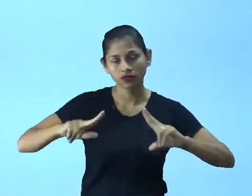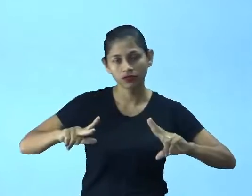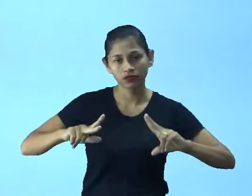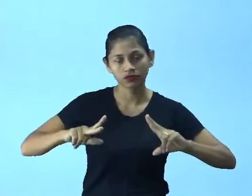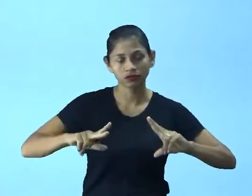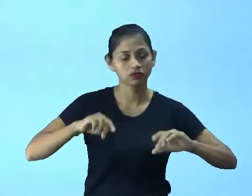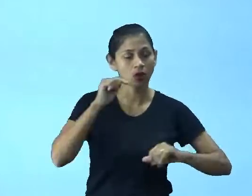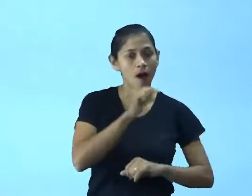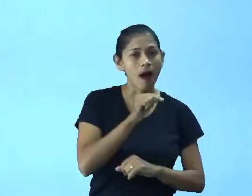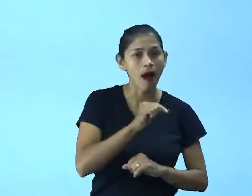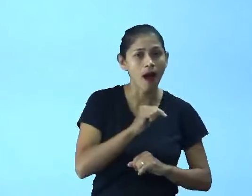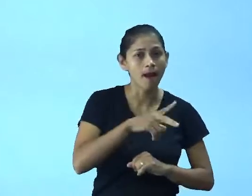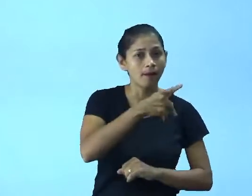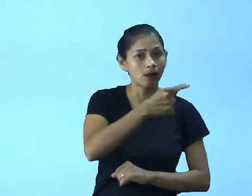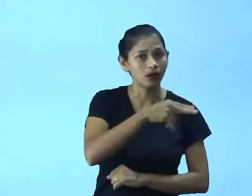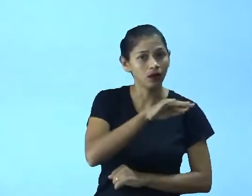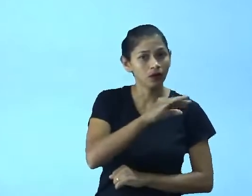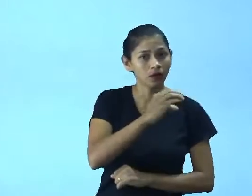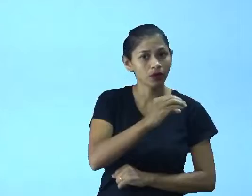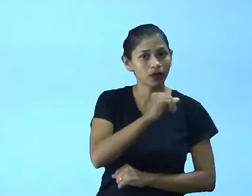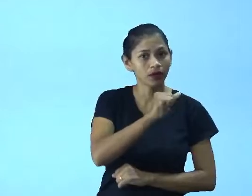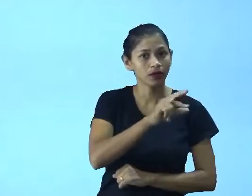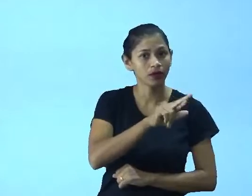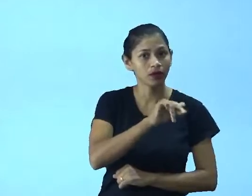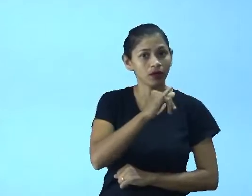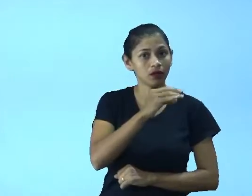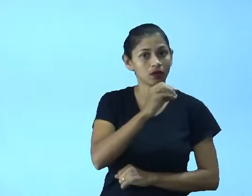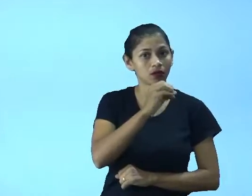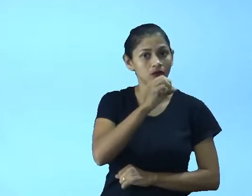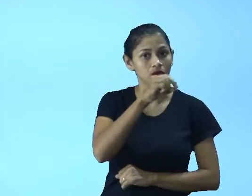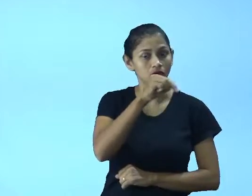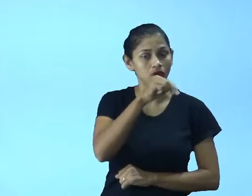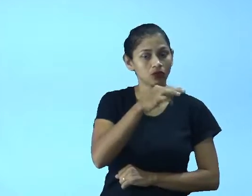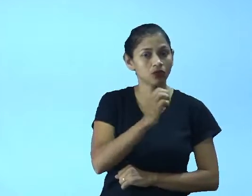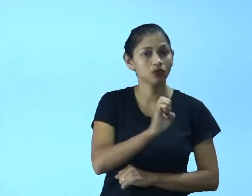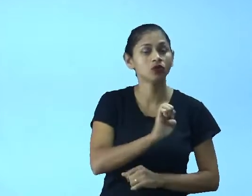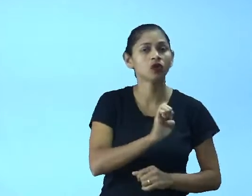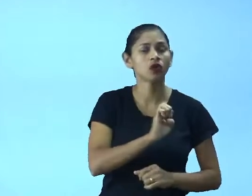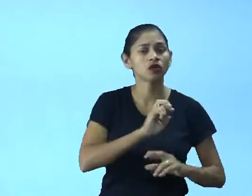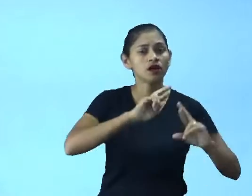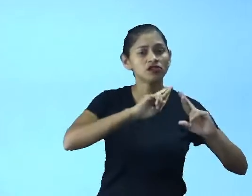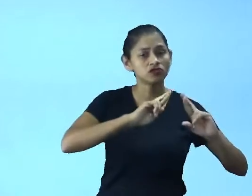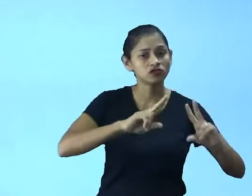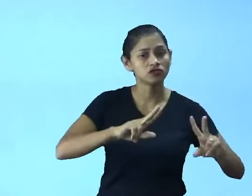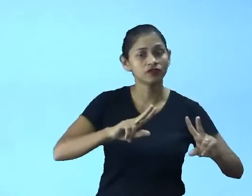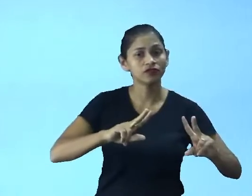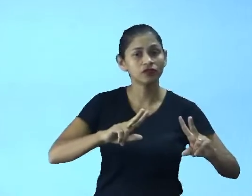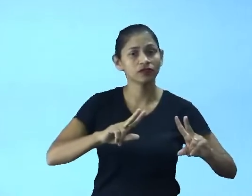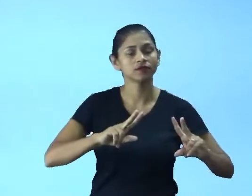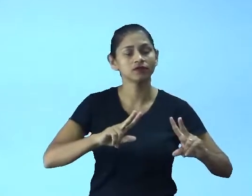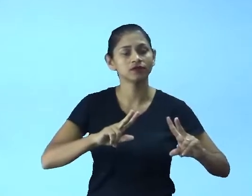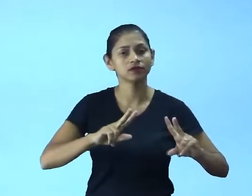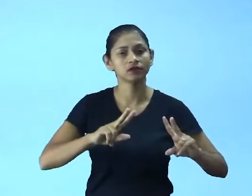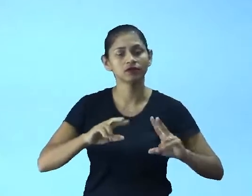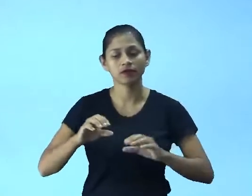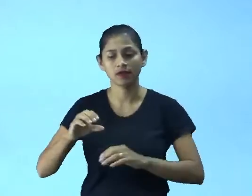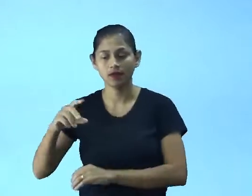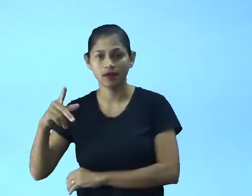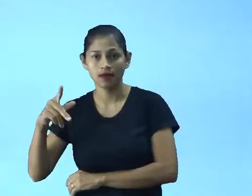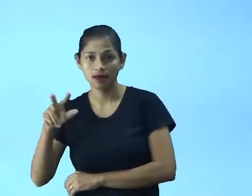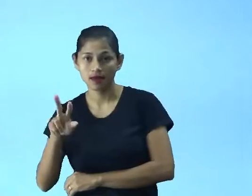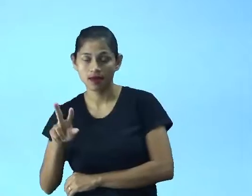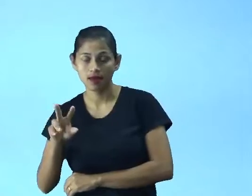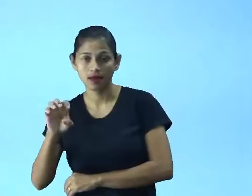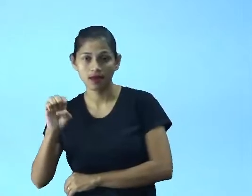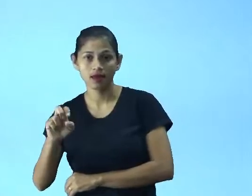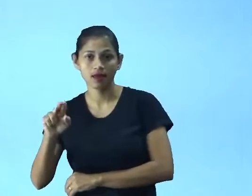entre célula procarionte e célula eucarionte, nós temos a principal diferença entre elas é a pobreza de membranas.